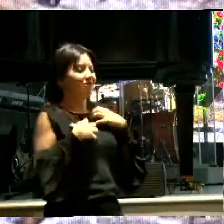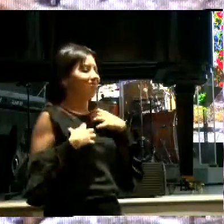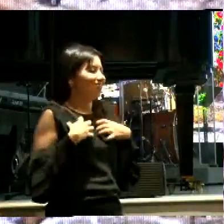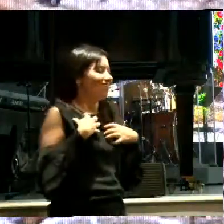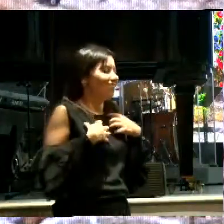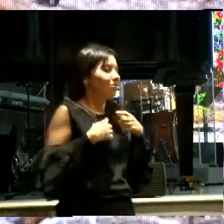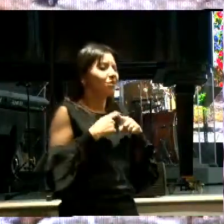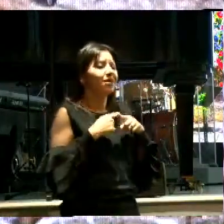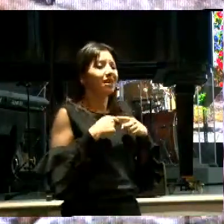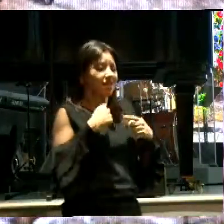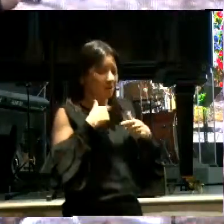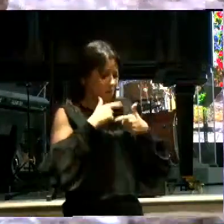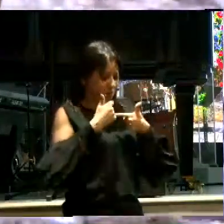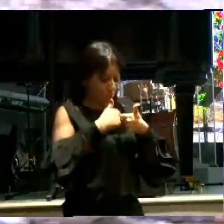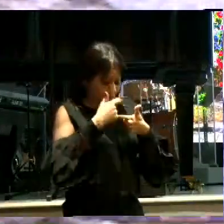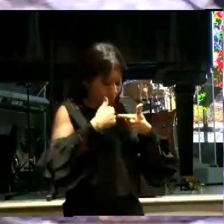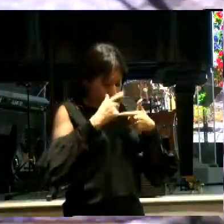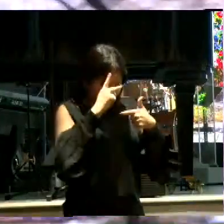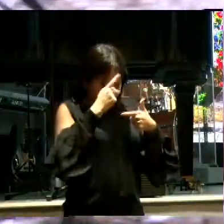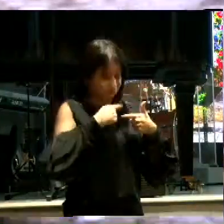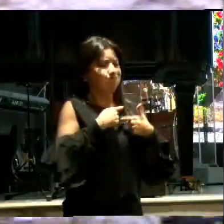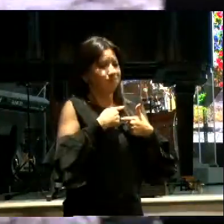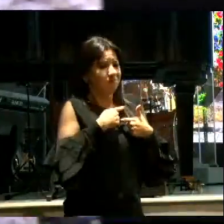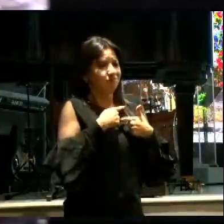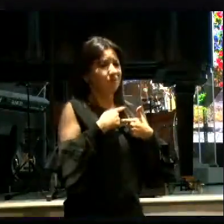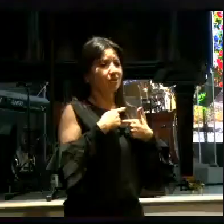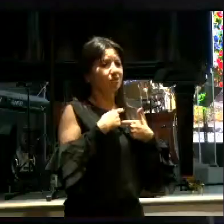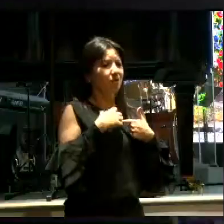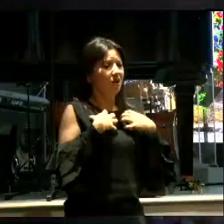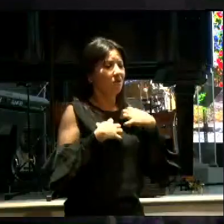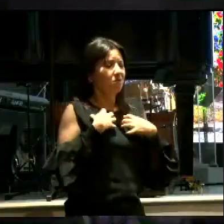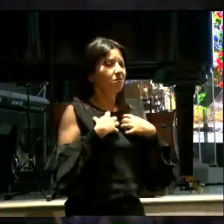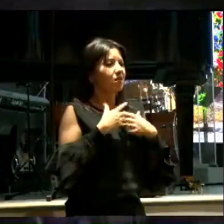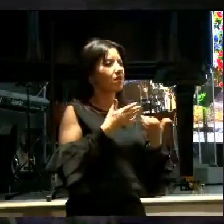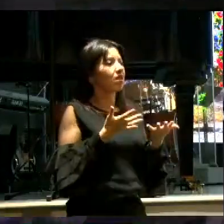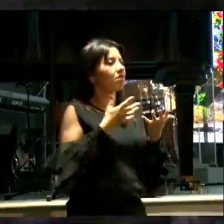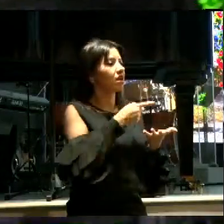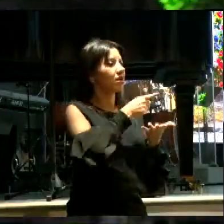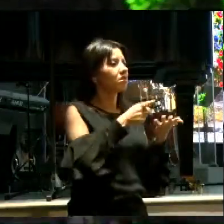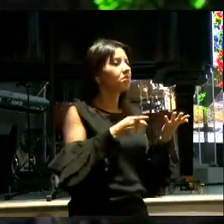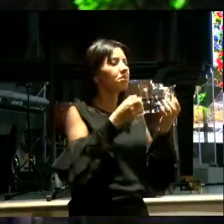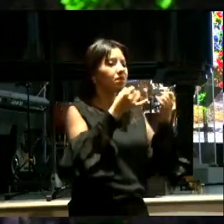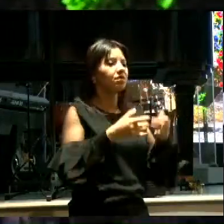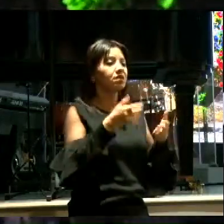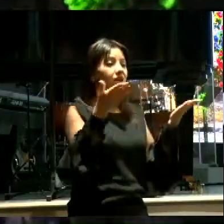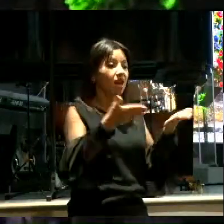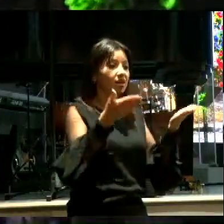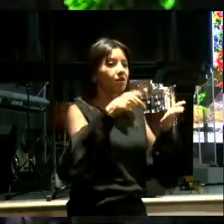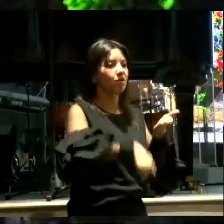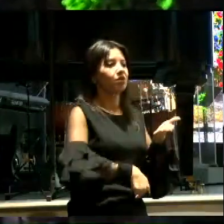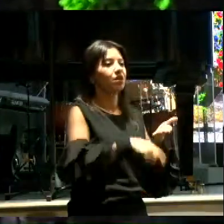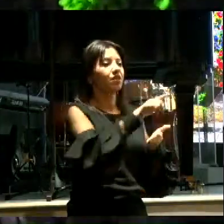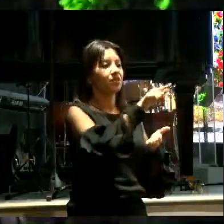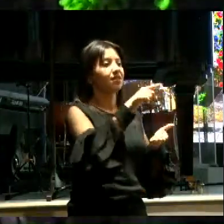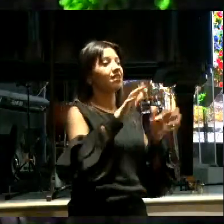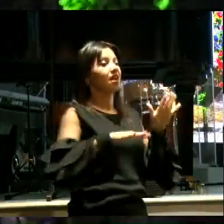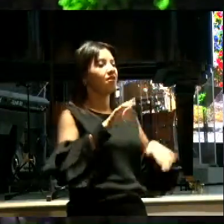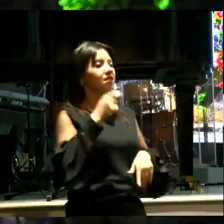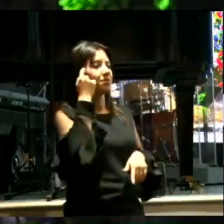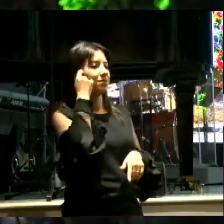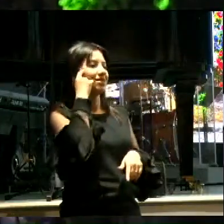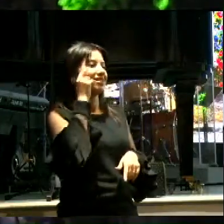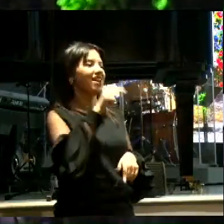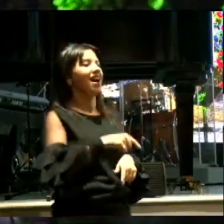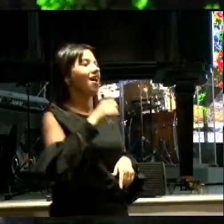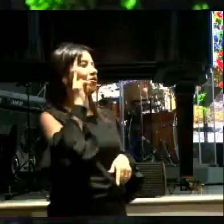algo para você, querida, que está aqui nessa noite, que às vezes olha e fala assim: ah, mas o dia que eu casar eu vou ser a mulher mais feliz do